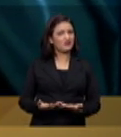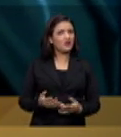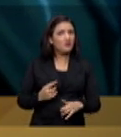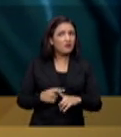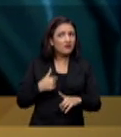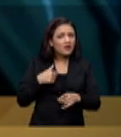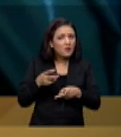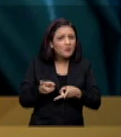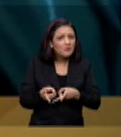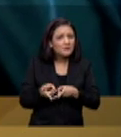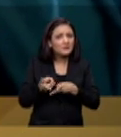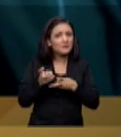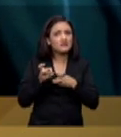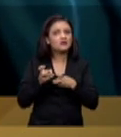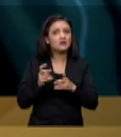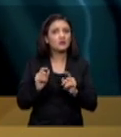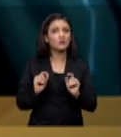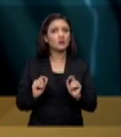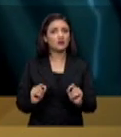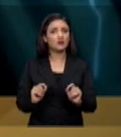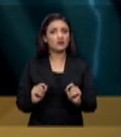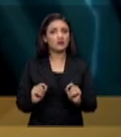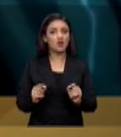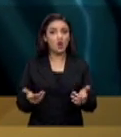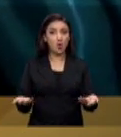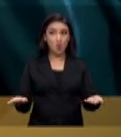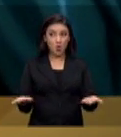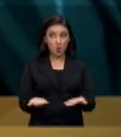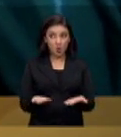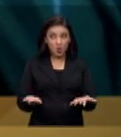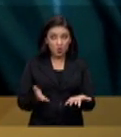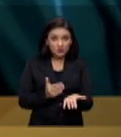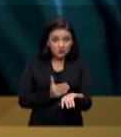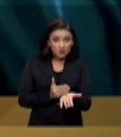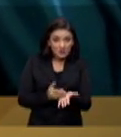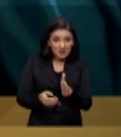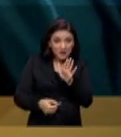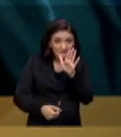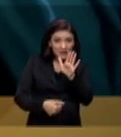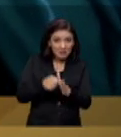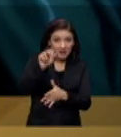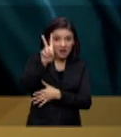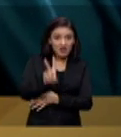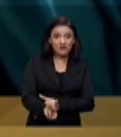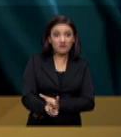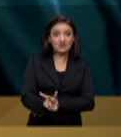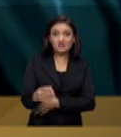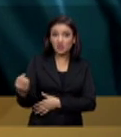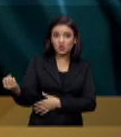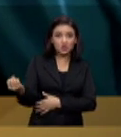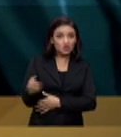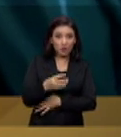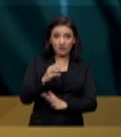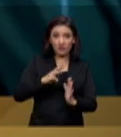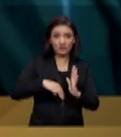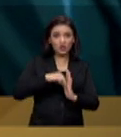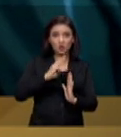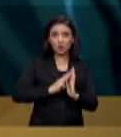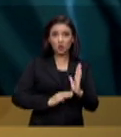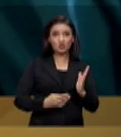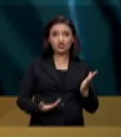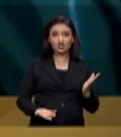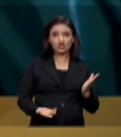verifico que se inaugura hoje uma nova metodologia.